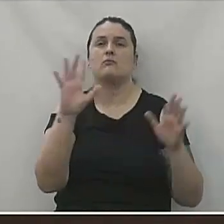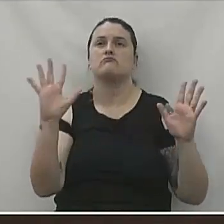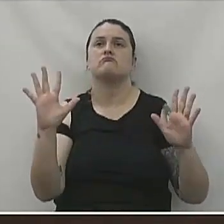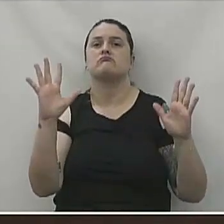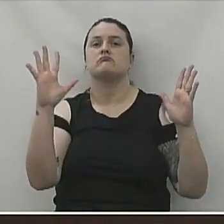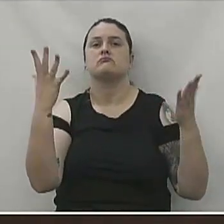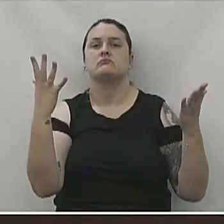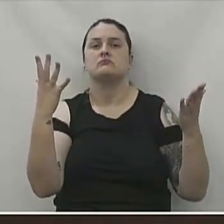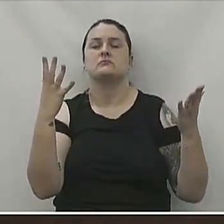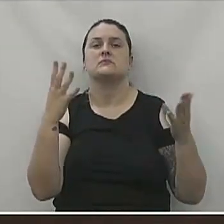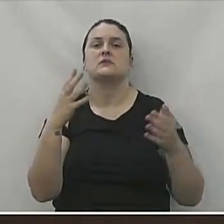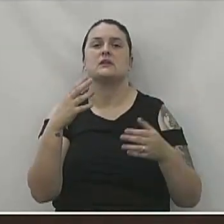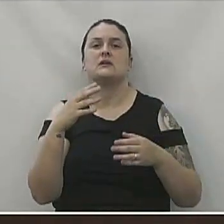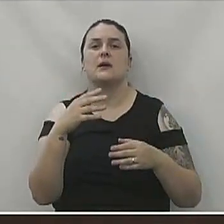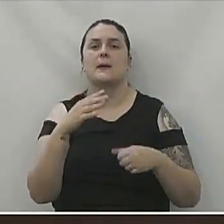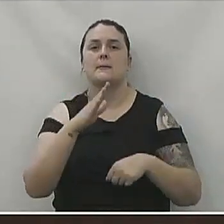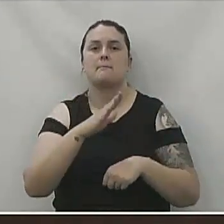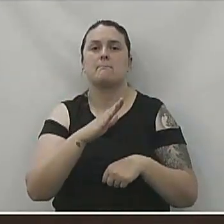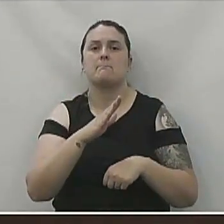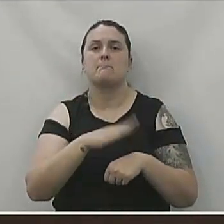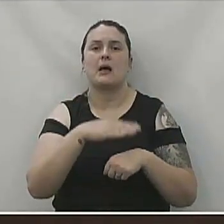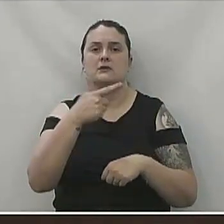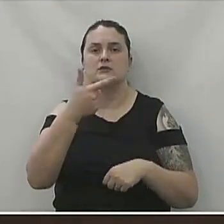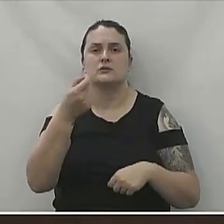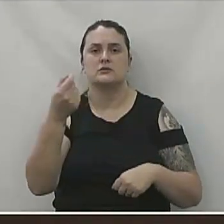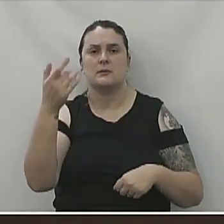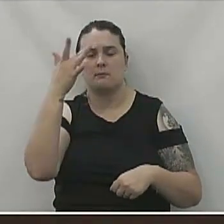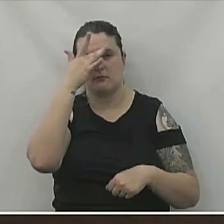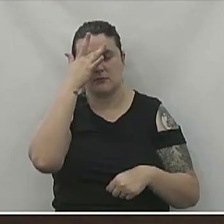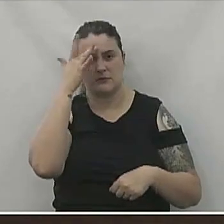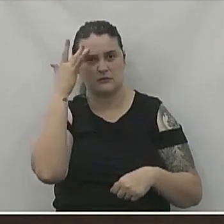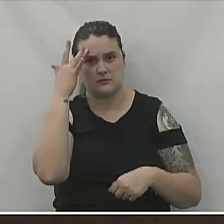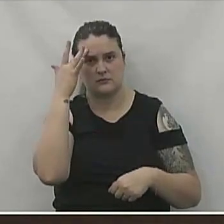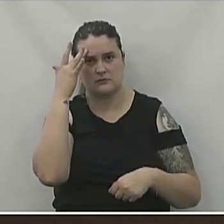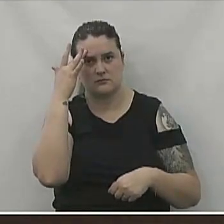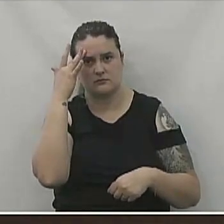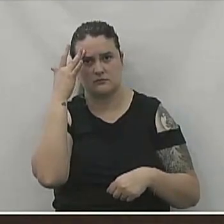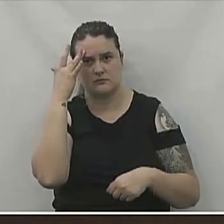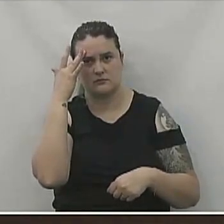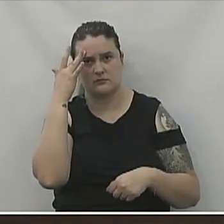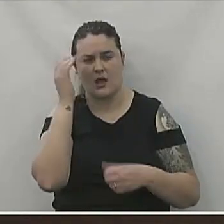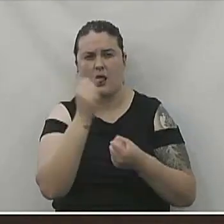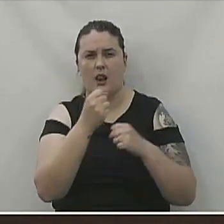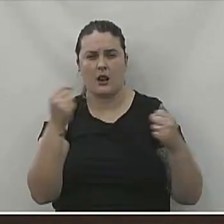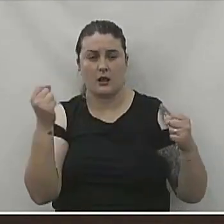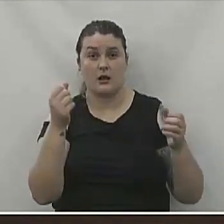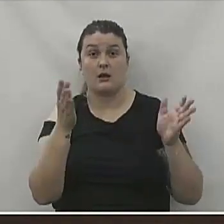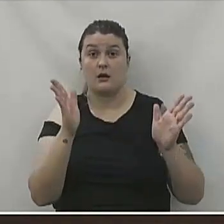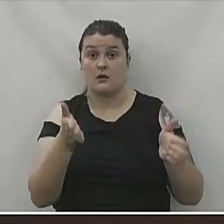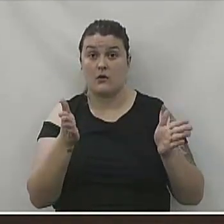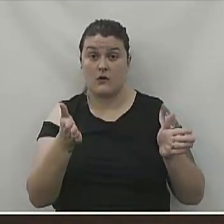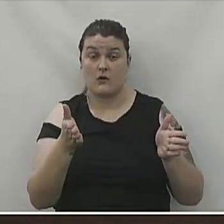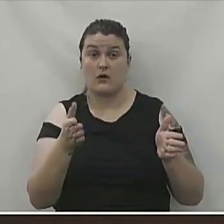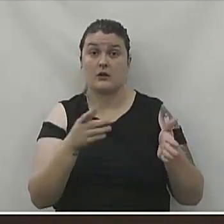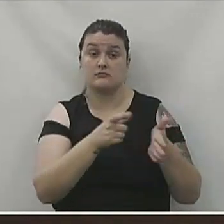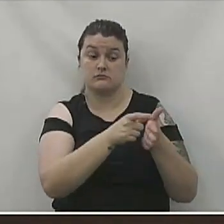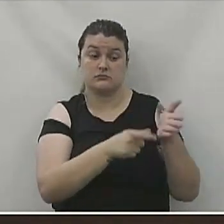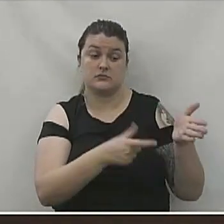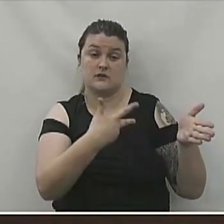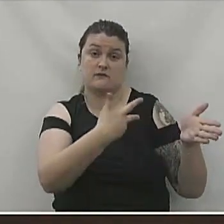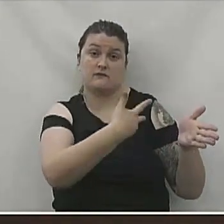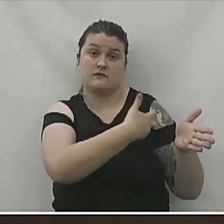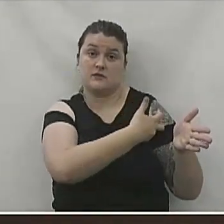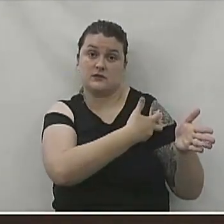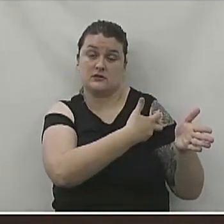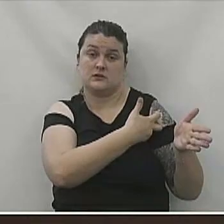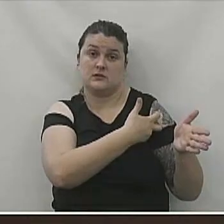eventos né que o trapaça em as 200 pessoas nesses eventos também agora a carteirinha